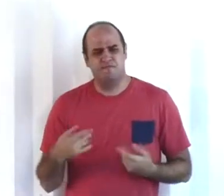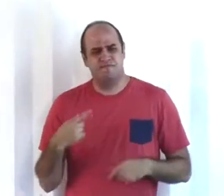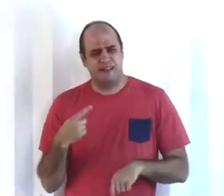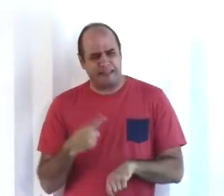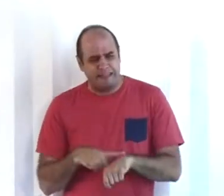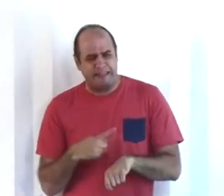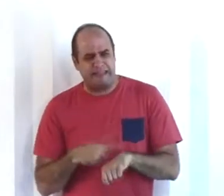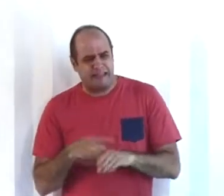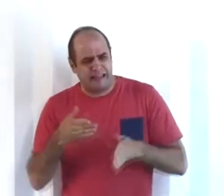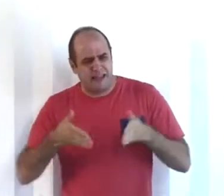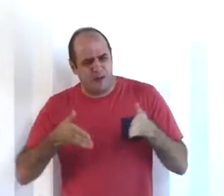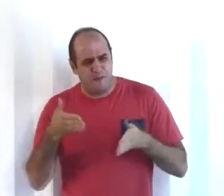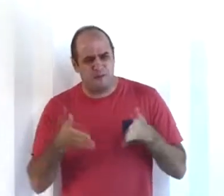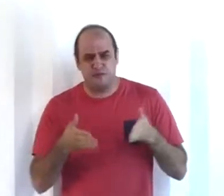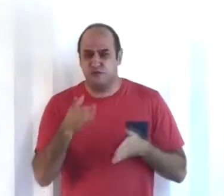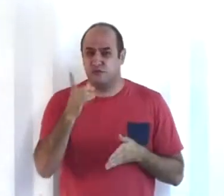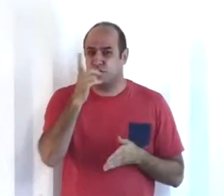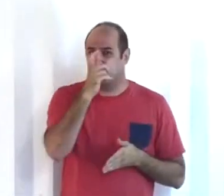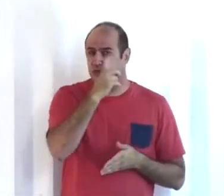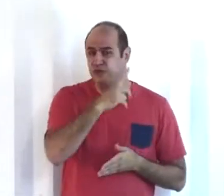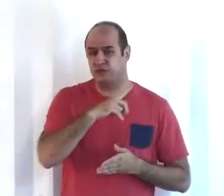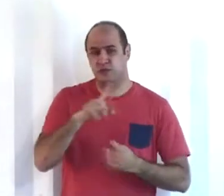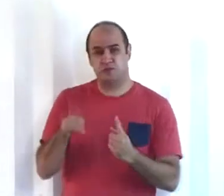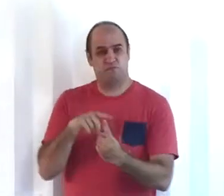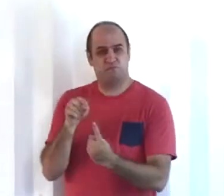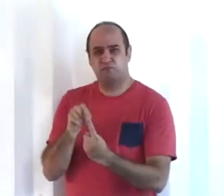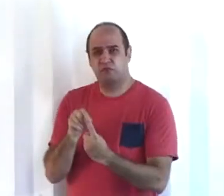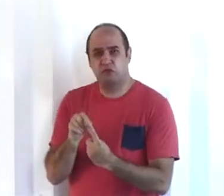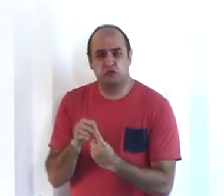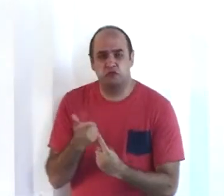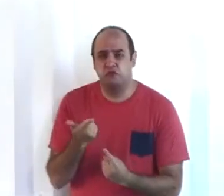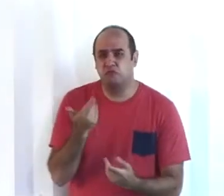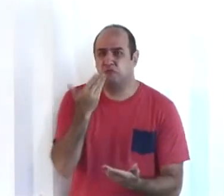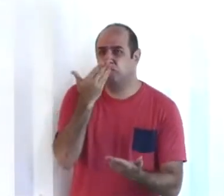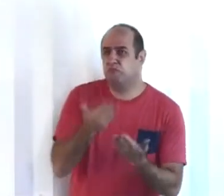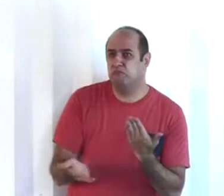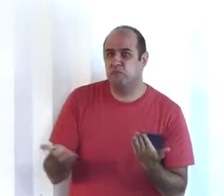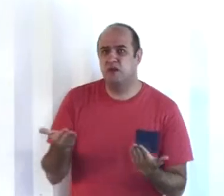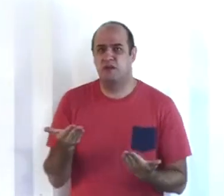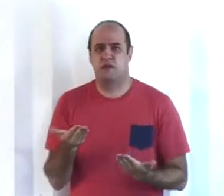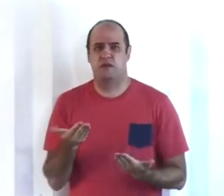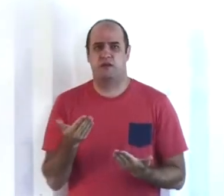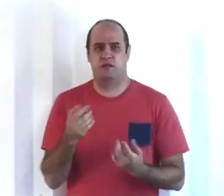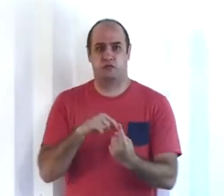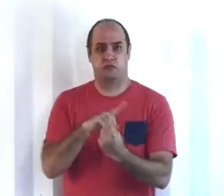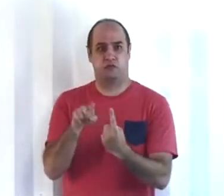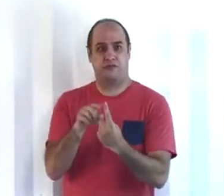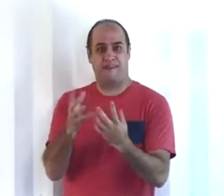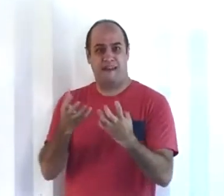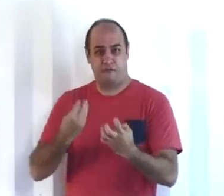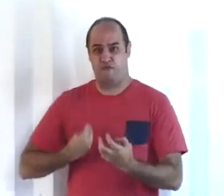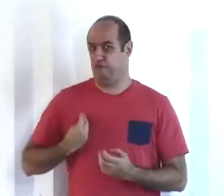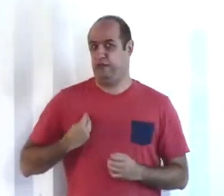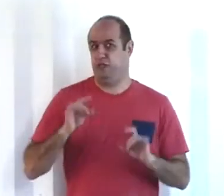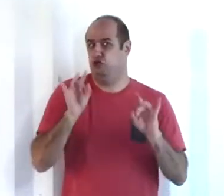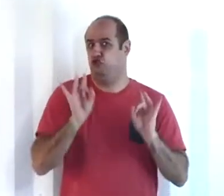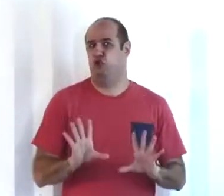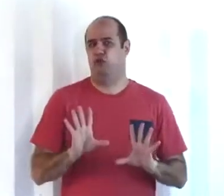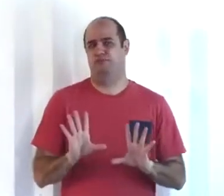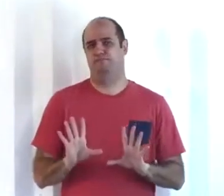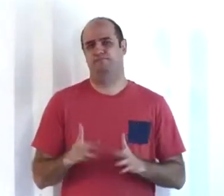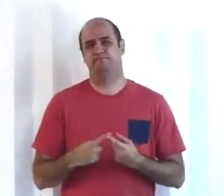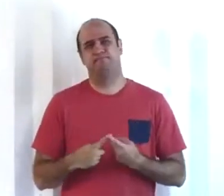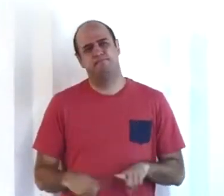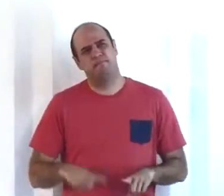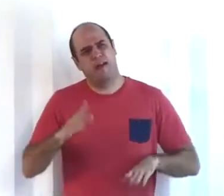de muita gente é manter-se vivo. O ideal de todo mundo é sempre manter-se vivo, mas em alguns momentos